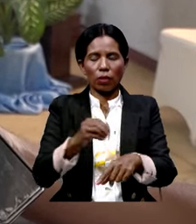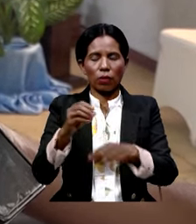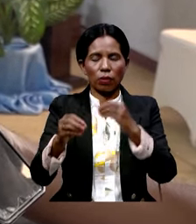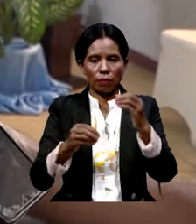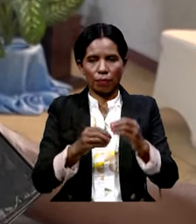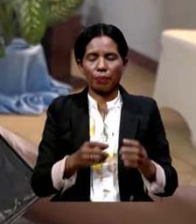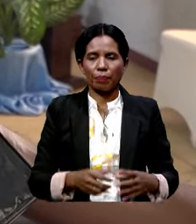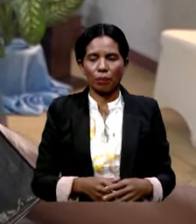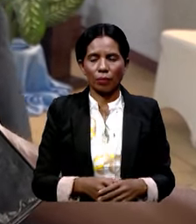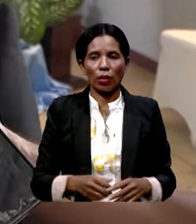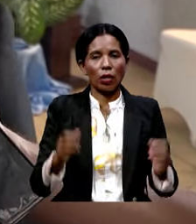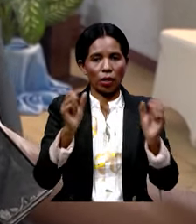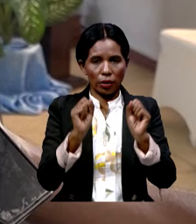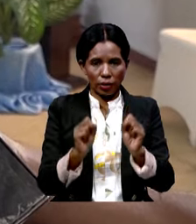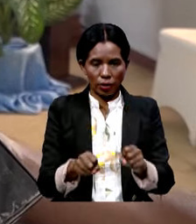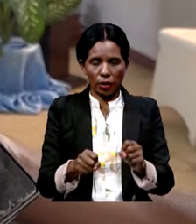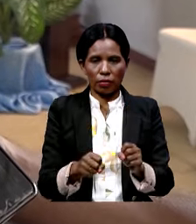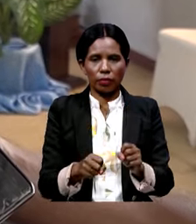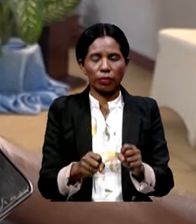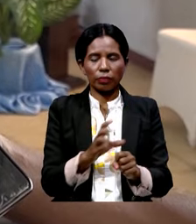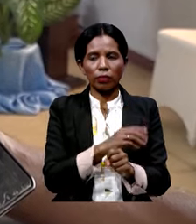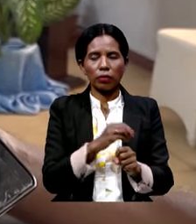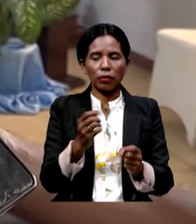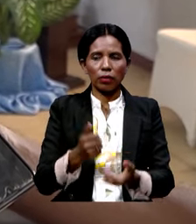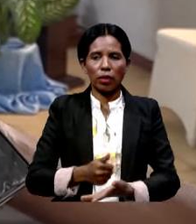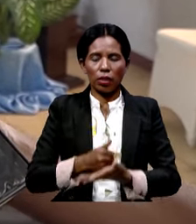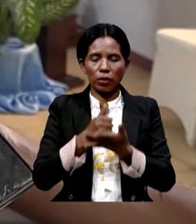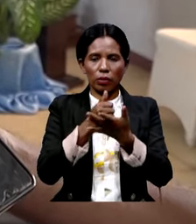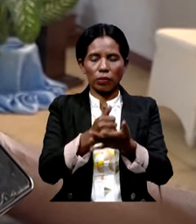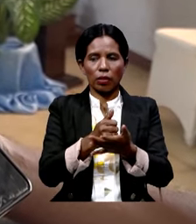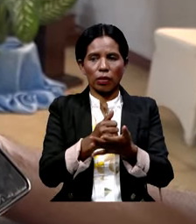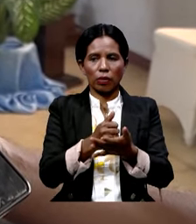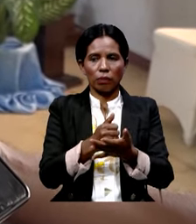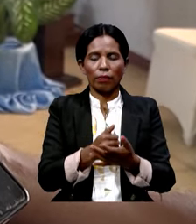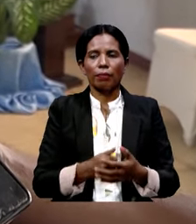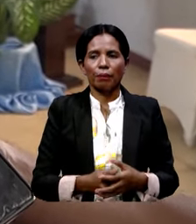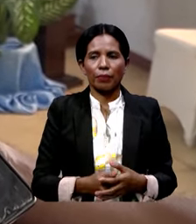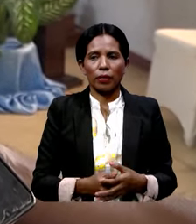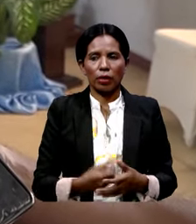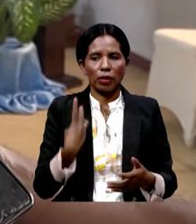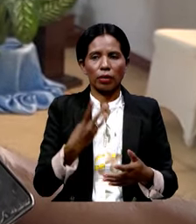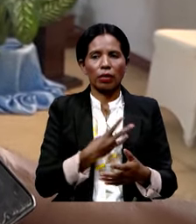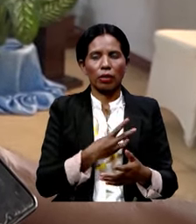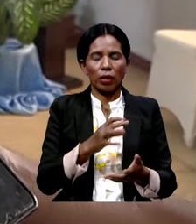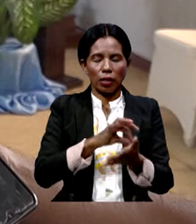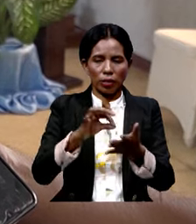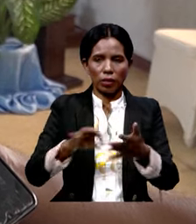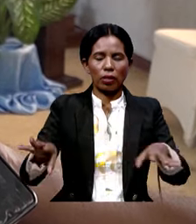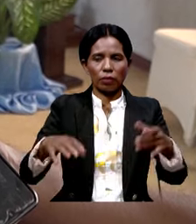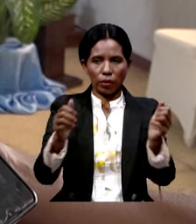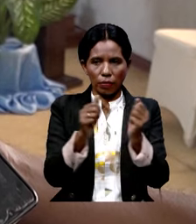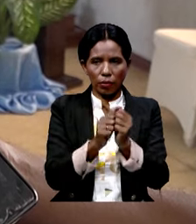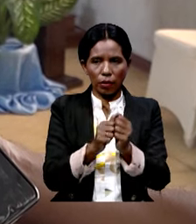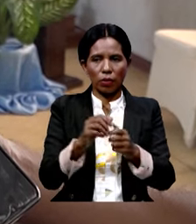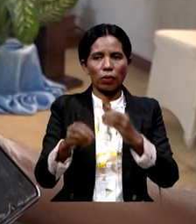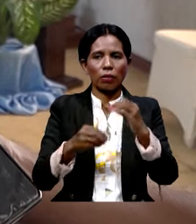Limited. Rodi, tudo mal, né? Ita, quando assina acordo, né?